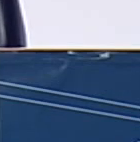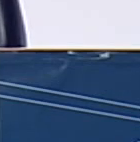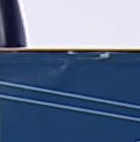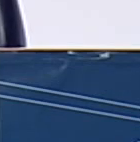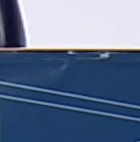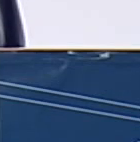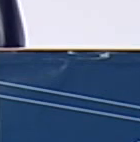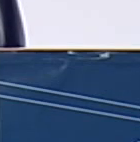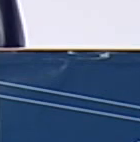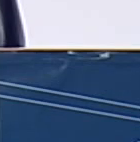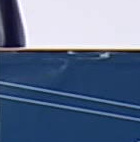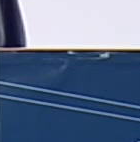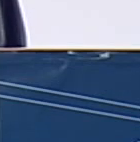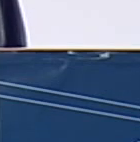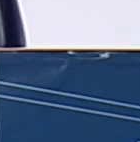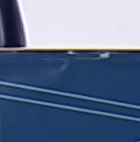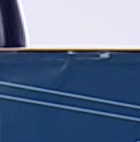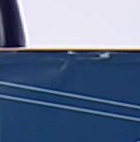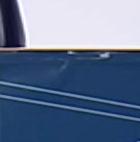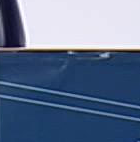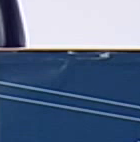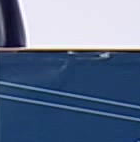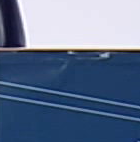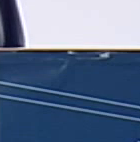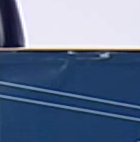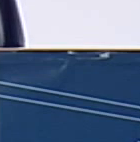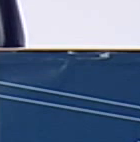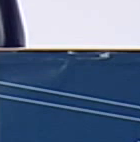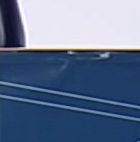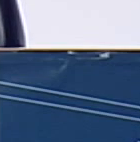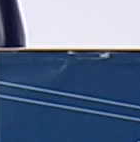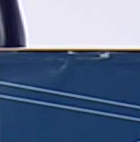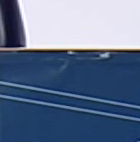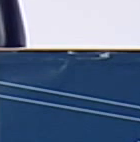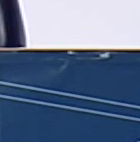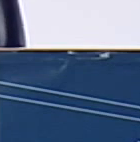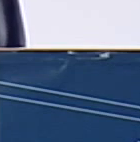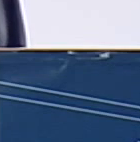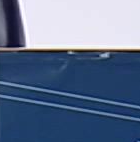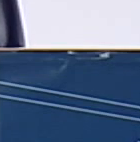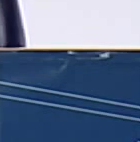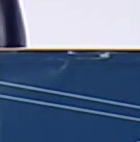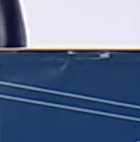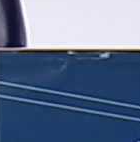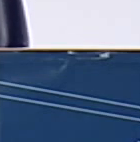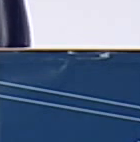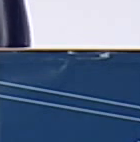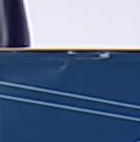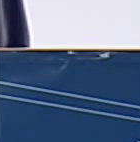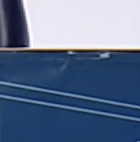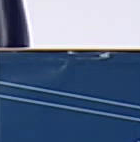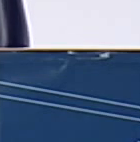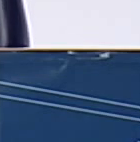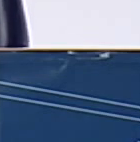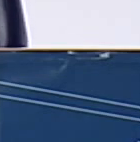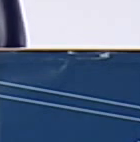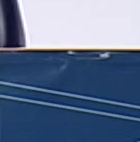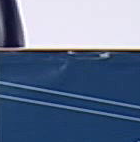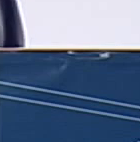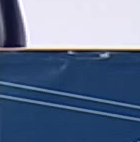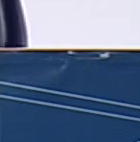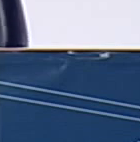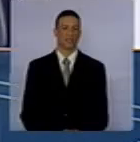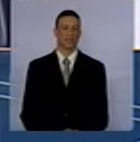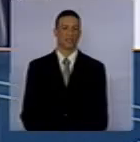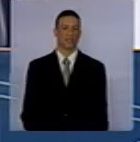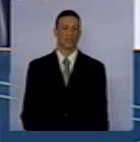é nós obtemos elementos disciplinares que influam na solução e